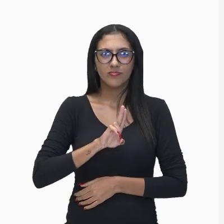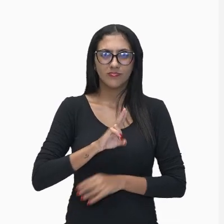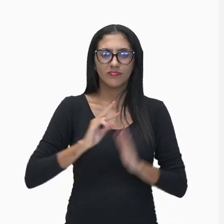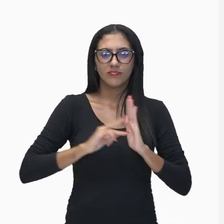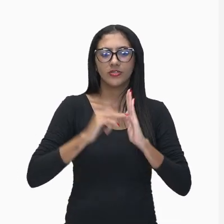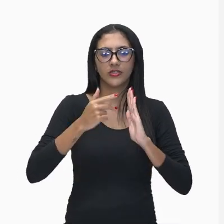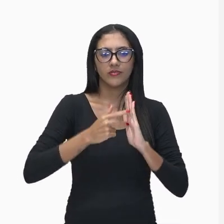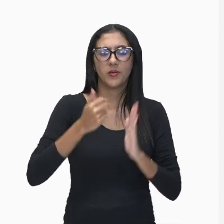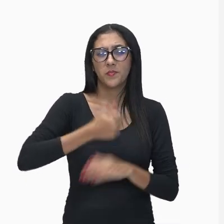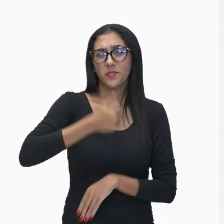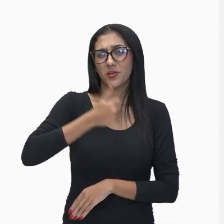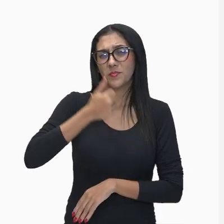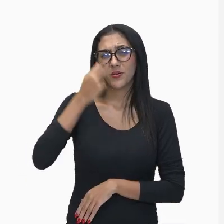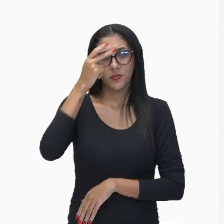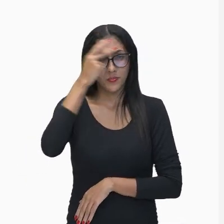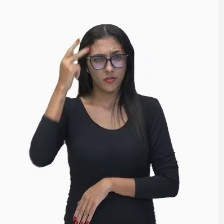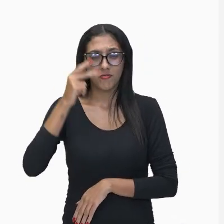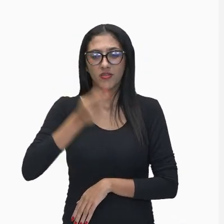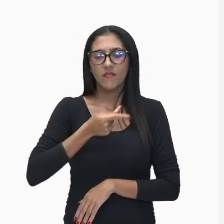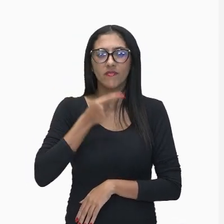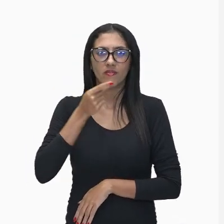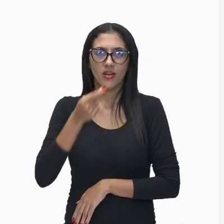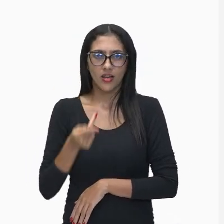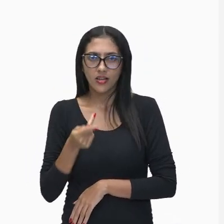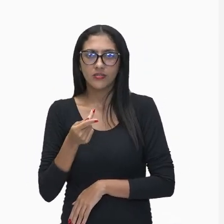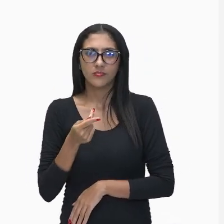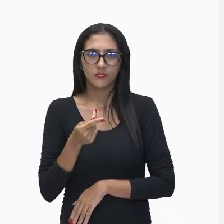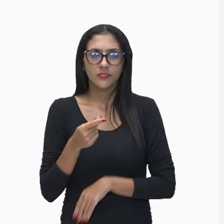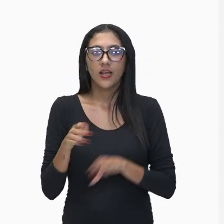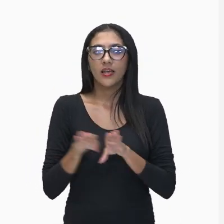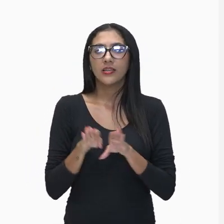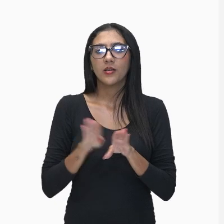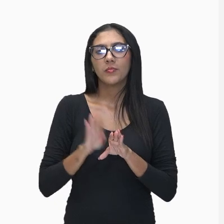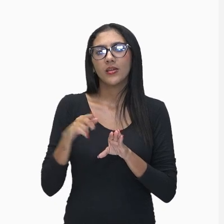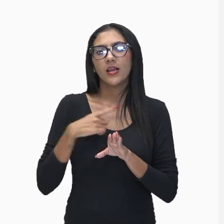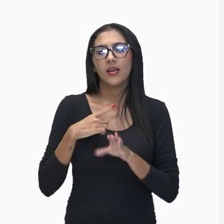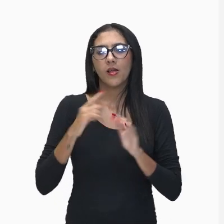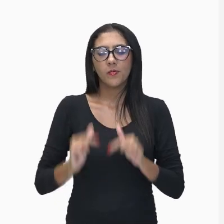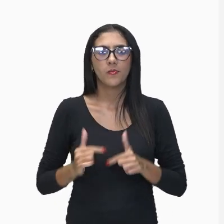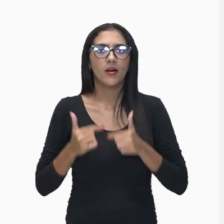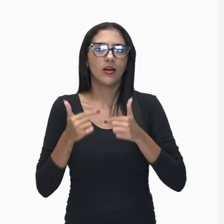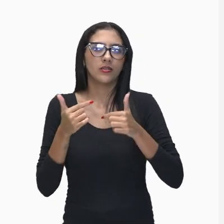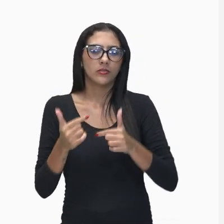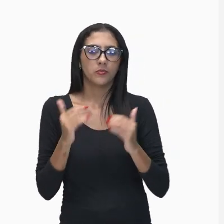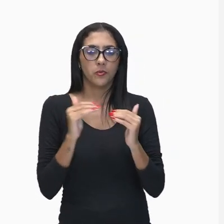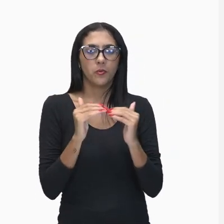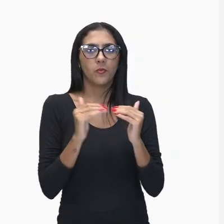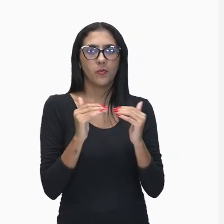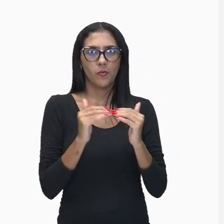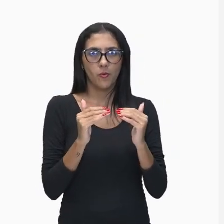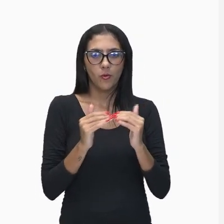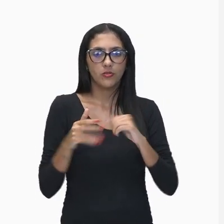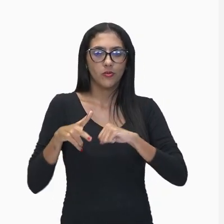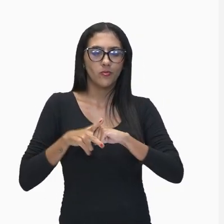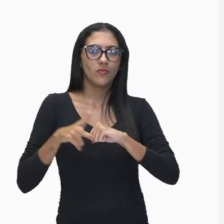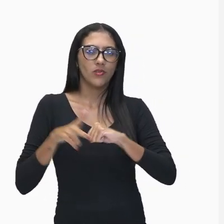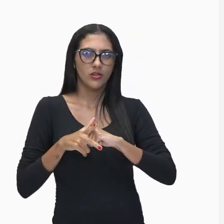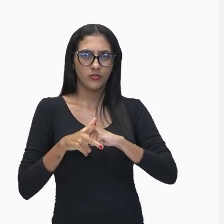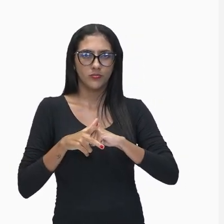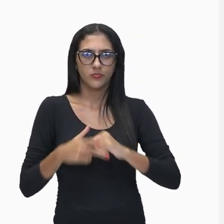singular, ou seja, quem fala, e, consequentemente, faz o verbo concordar com ele na primeira pessoa do